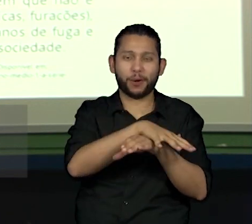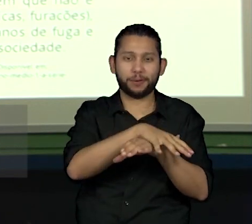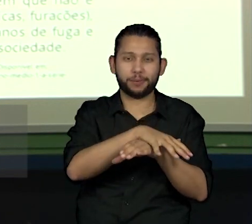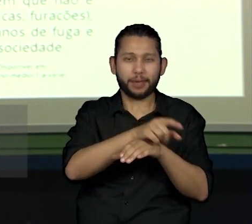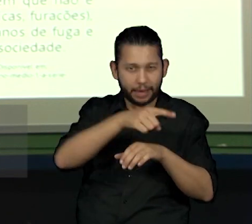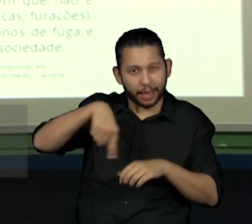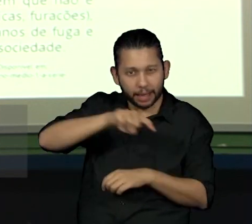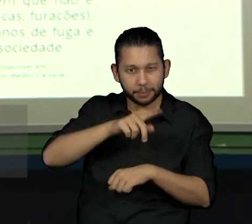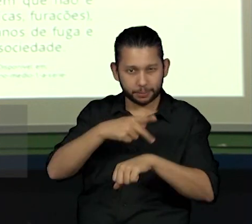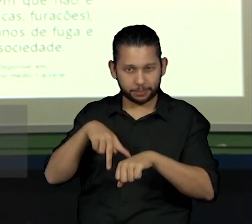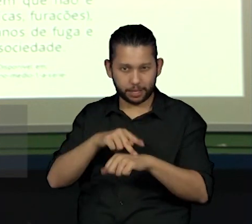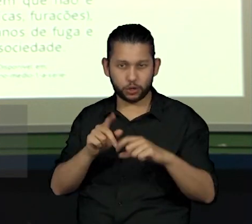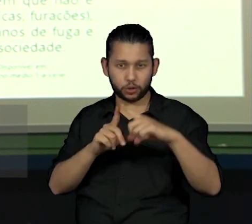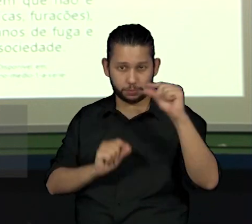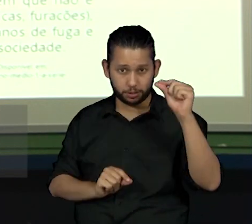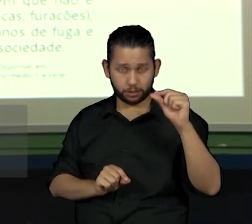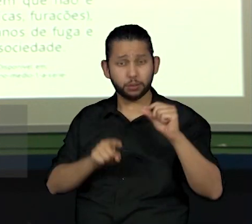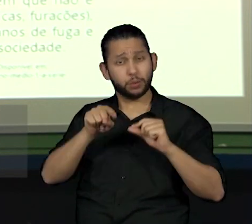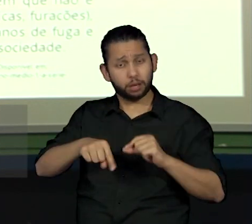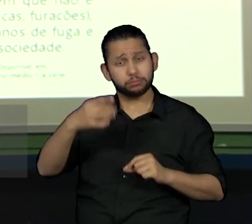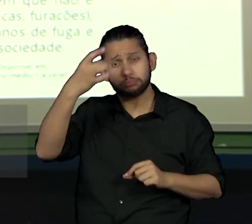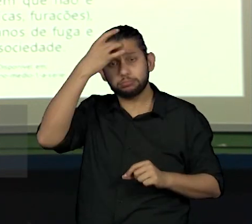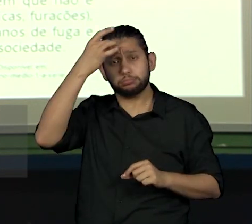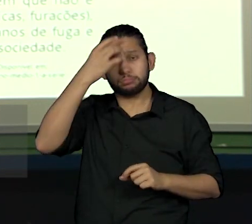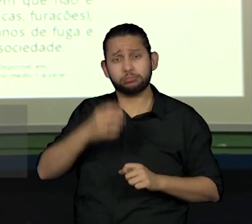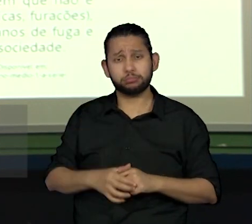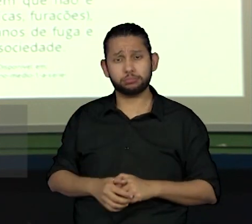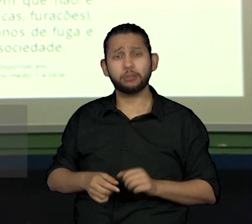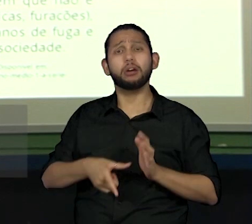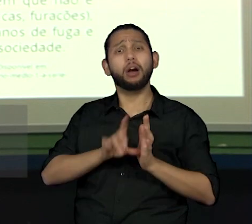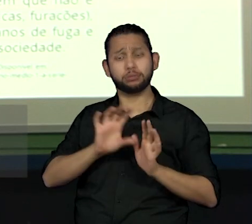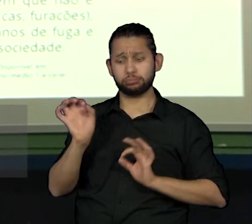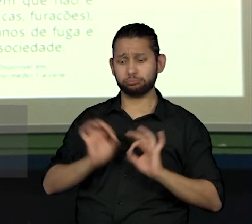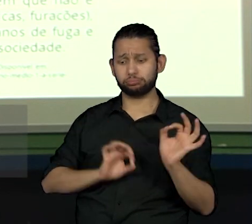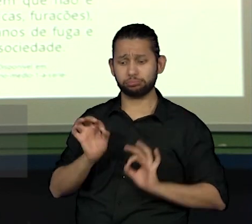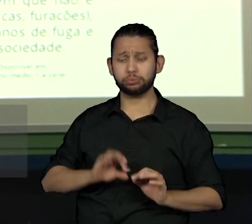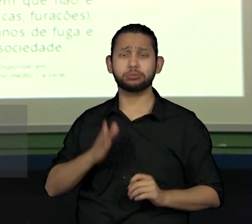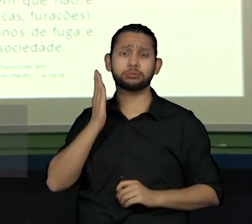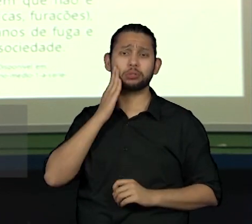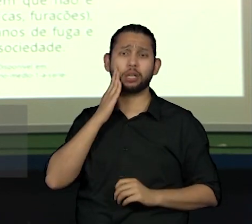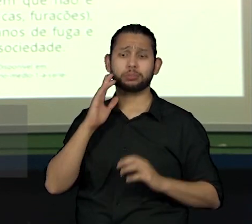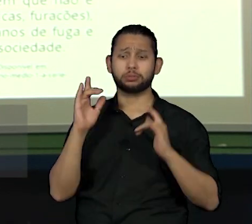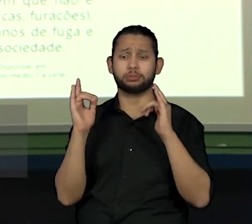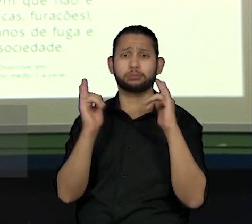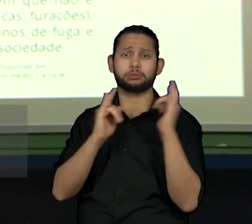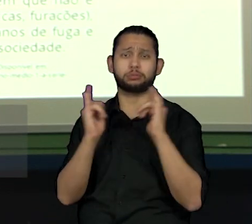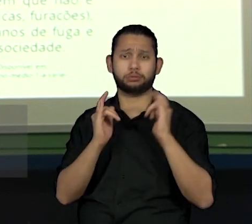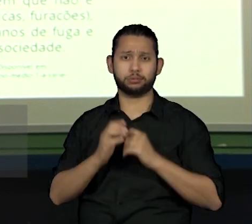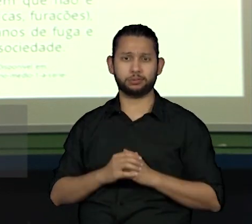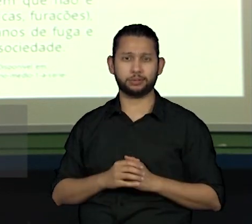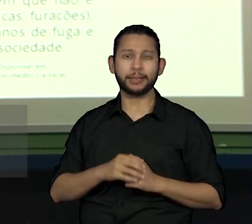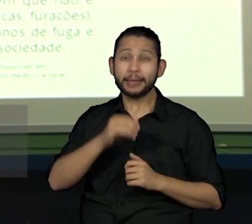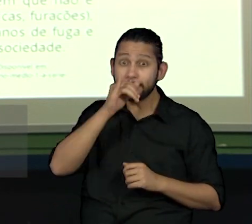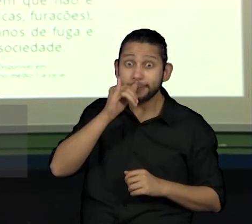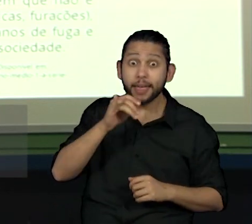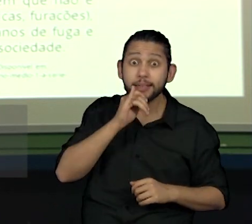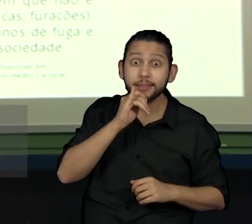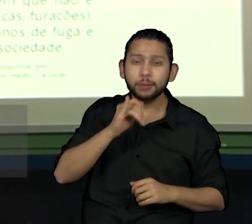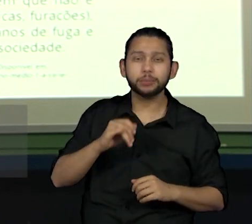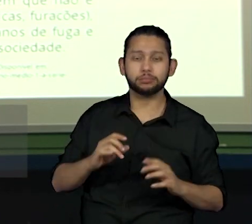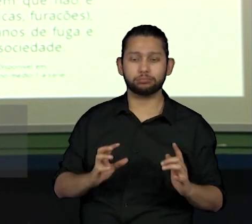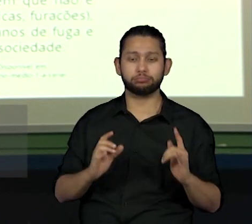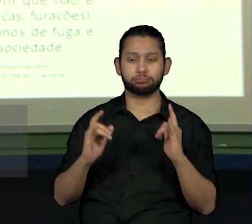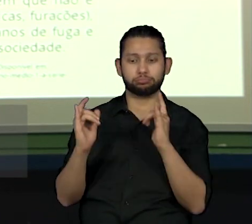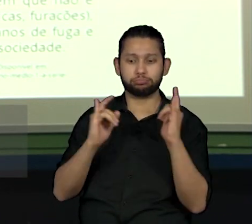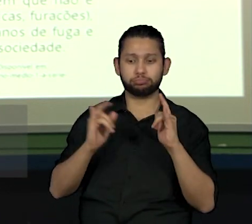a se adaptar a esses eventos. Então você tem sirenes que tocam quando tem um risco